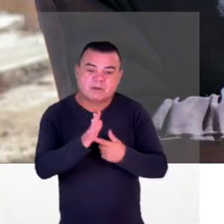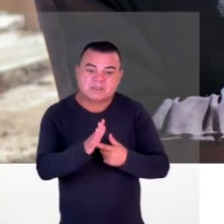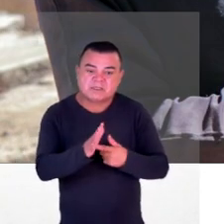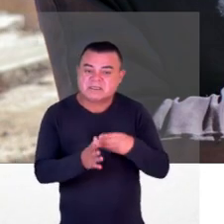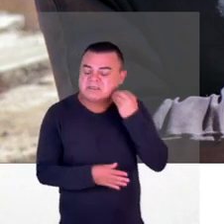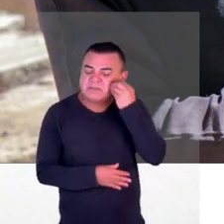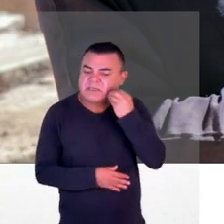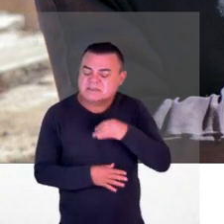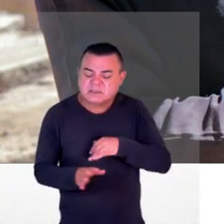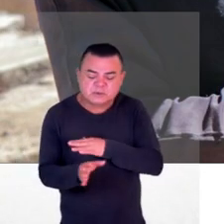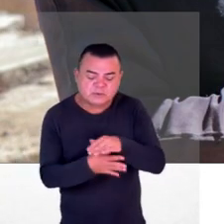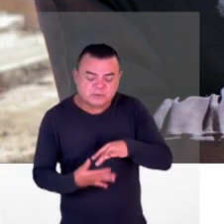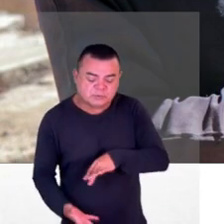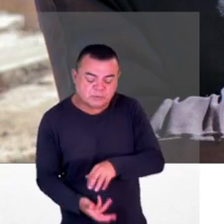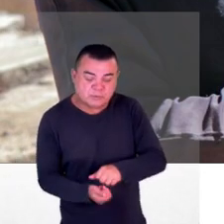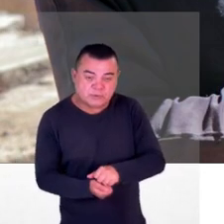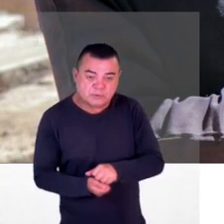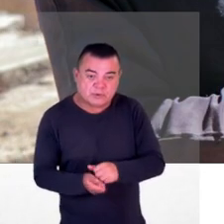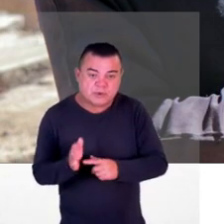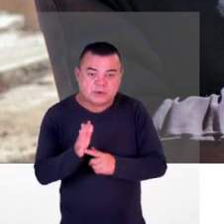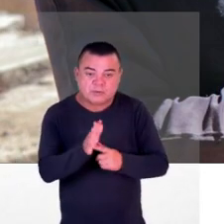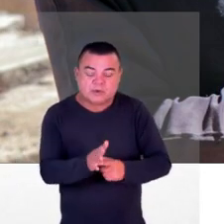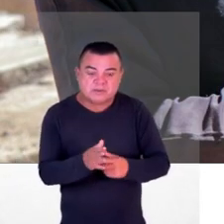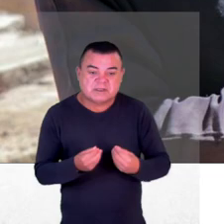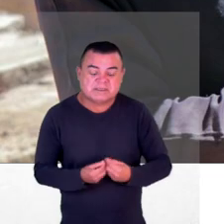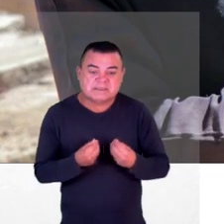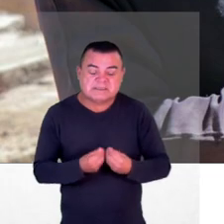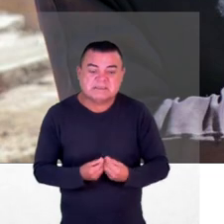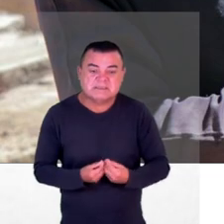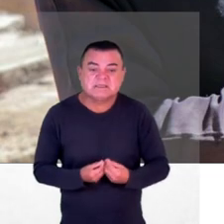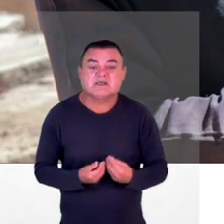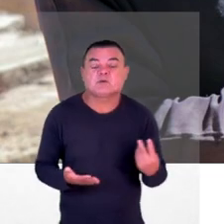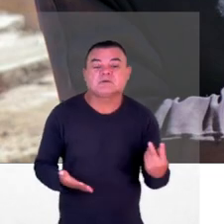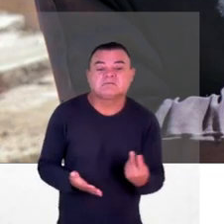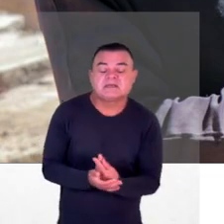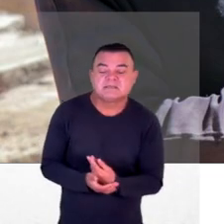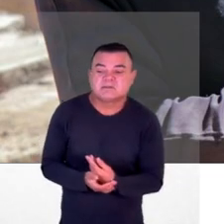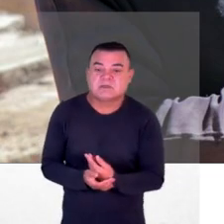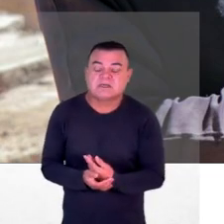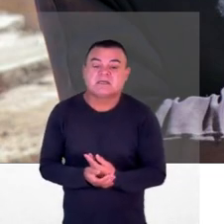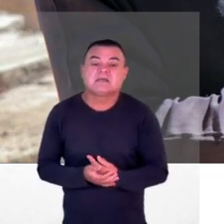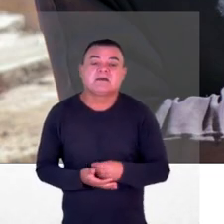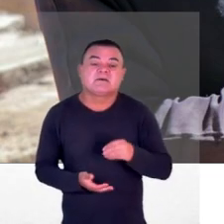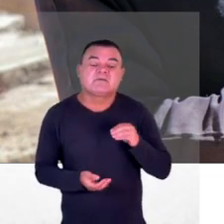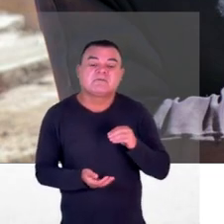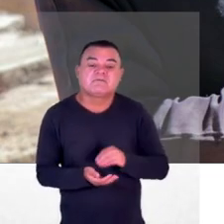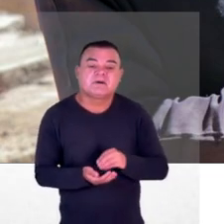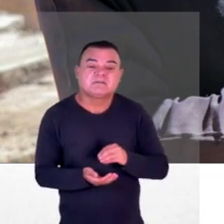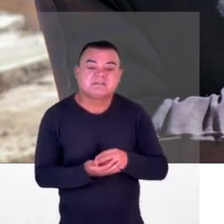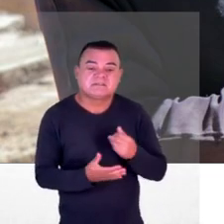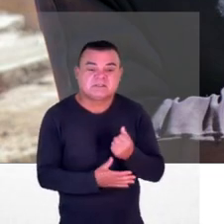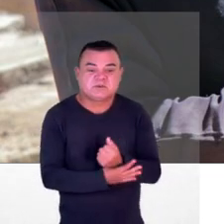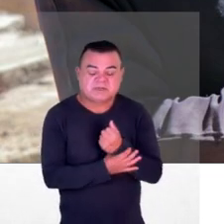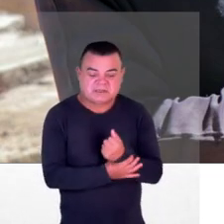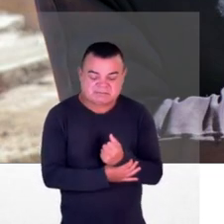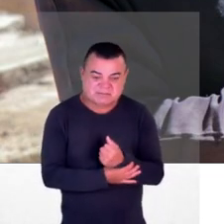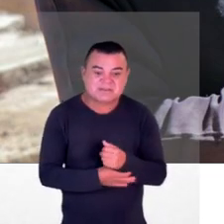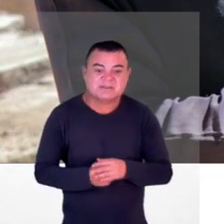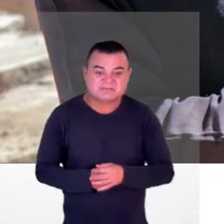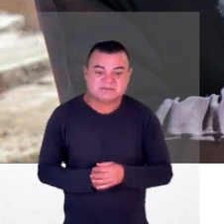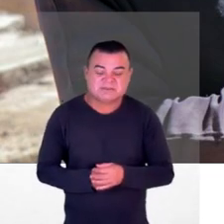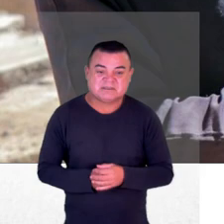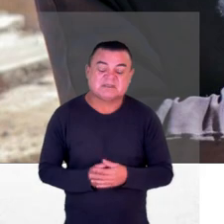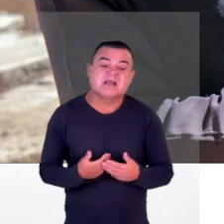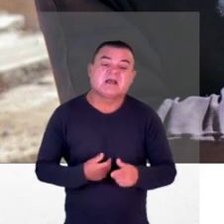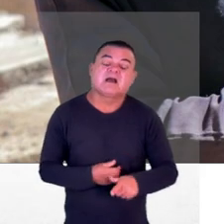tem demonstrado que a guerra é motor de insegurança alimentar e desnutrição tanto aguda quanto crônica